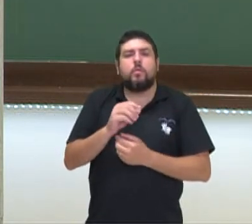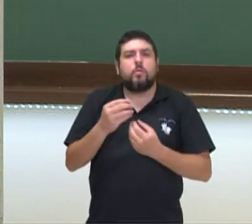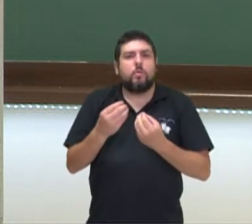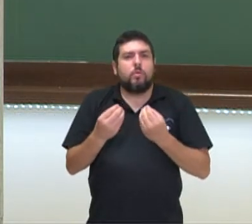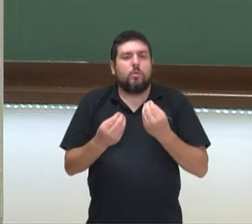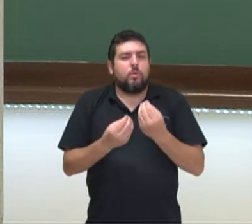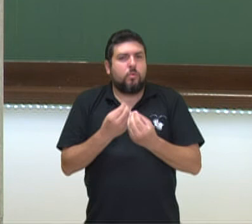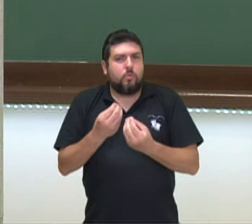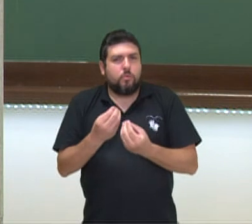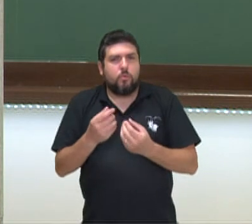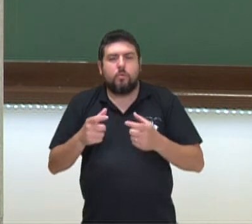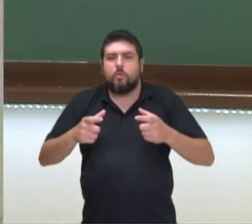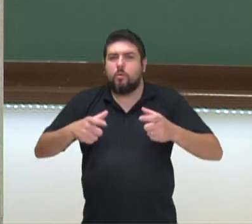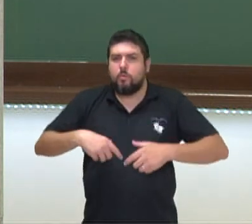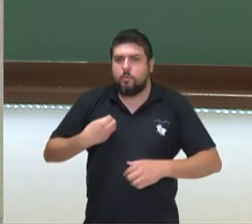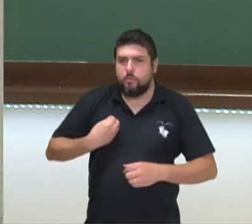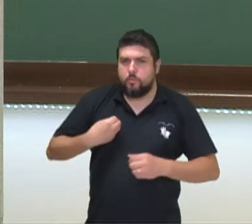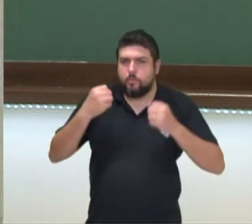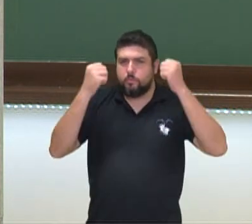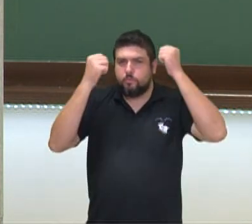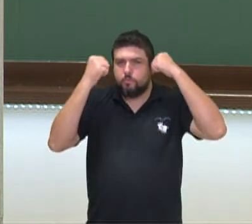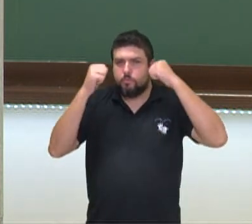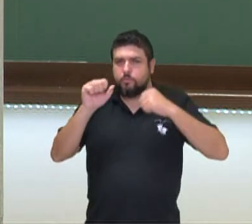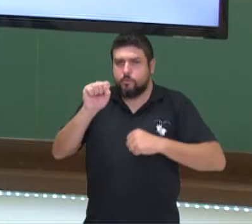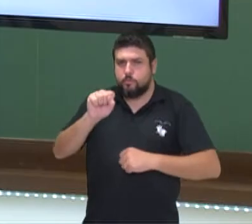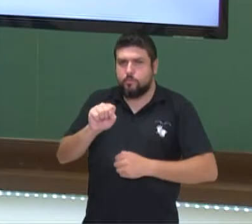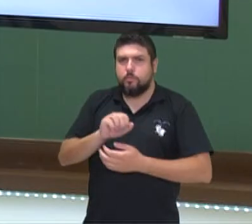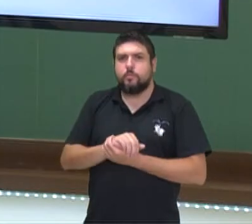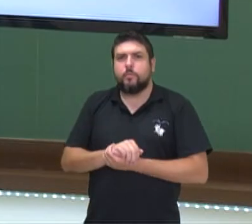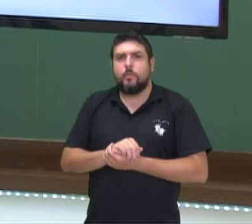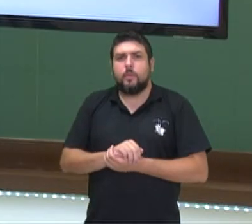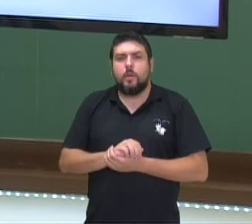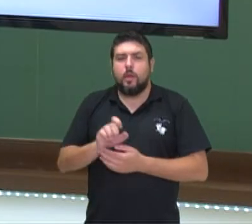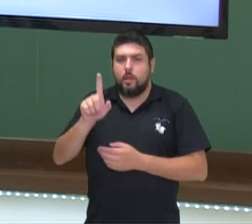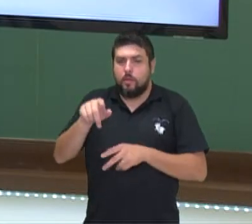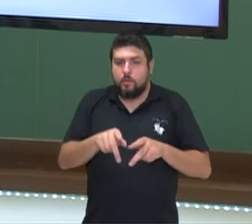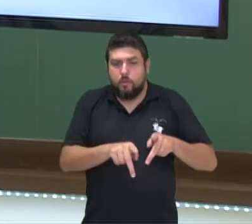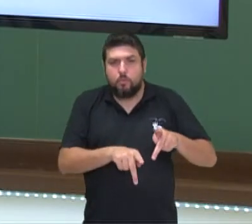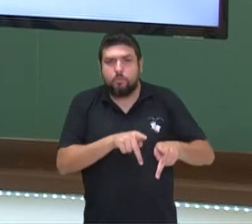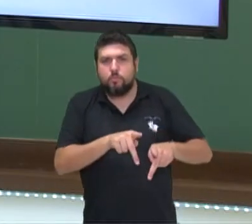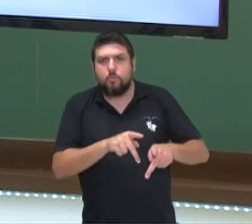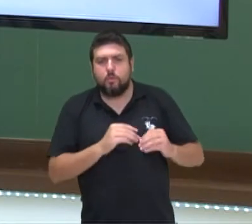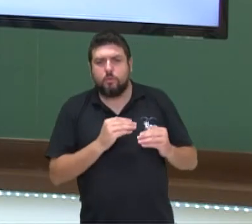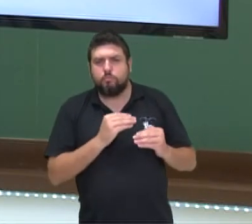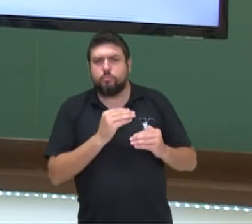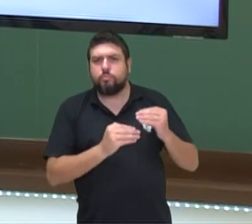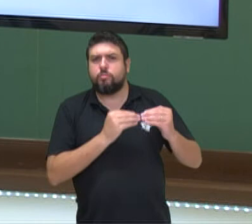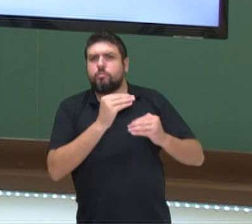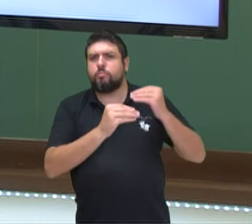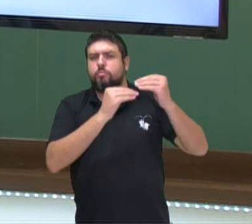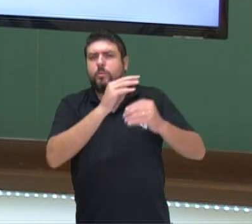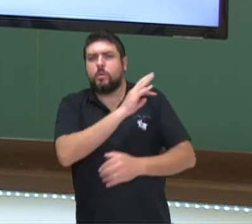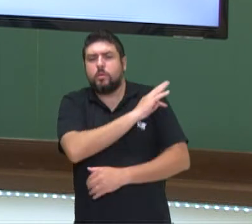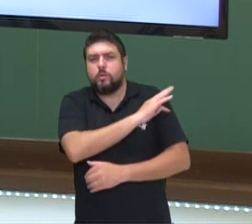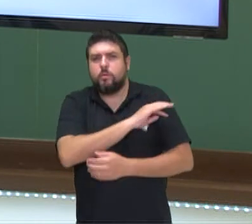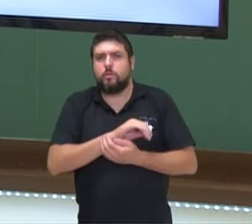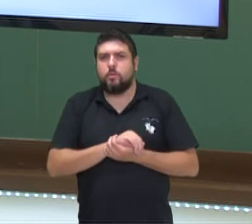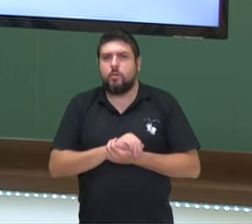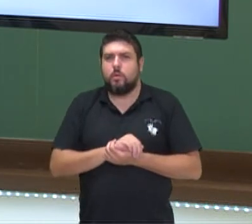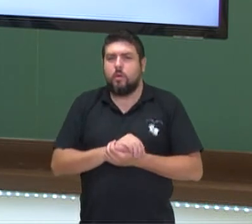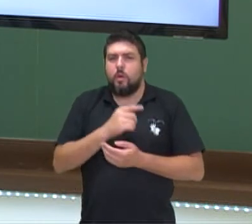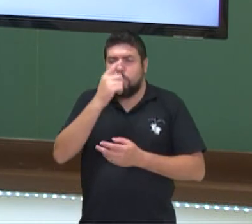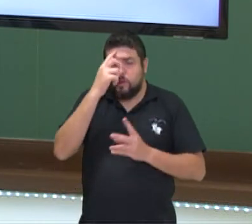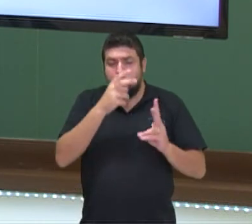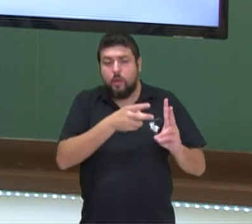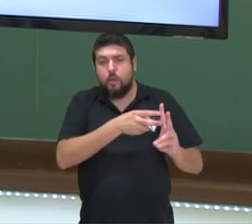Central e na região sul do México, civilização com grande desenvolvimento tecnológico, né? Vamos afastar essa ideia de que os